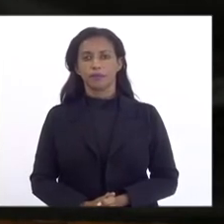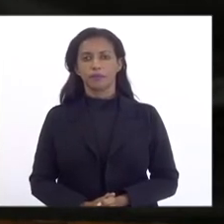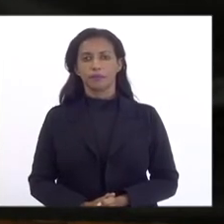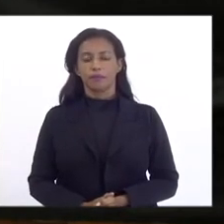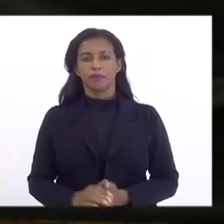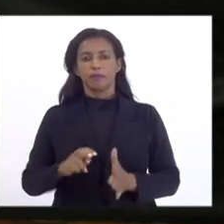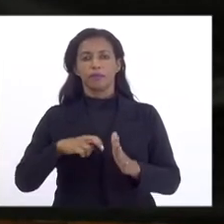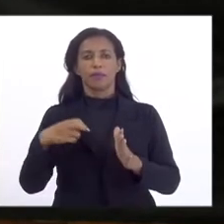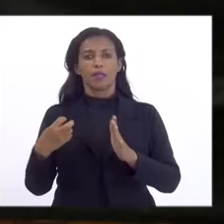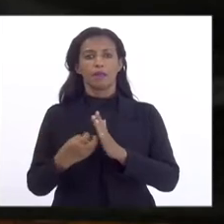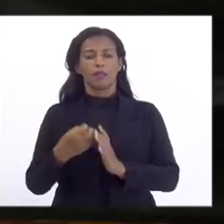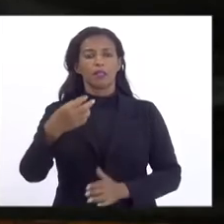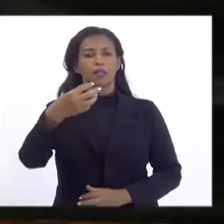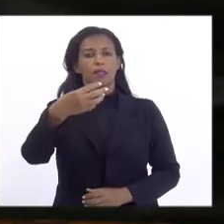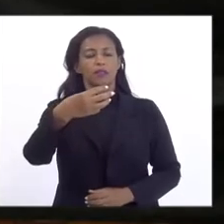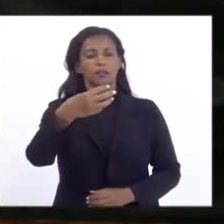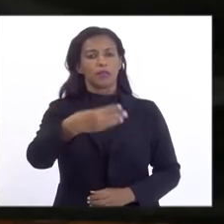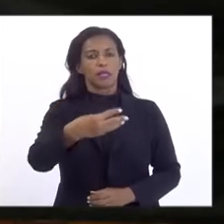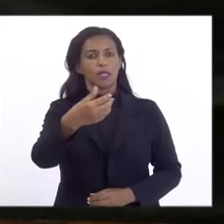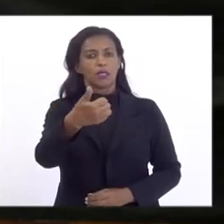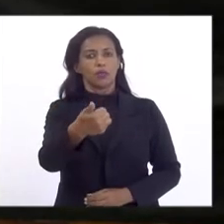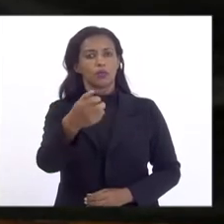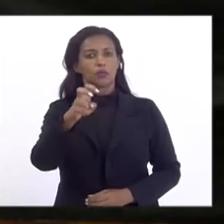Emendas de plenário ao projeto de lei 3157